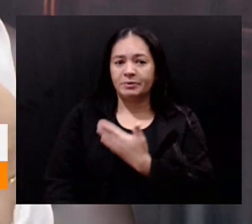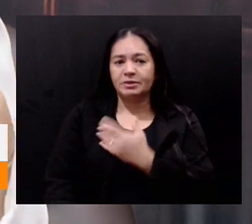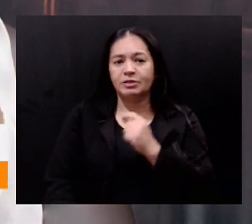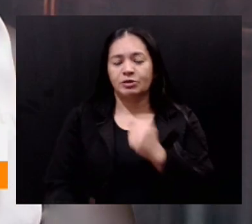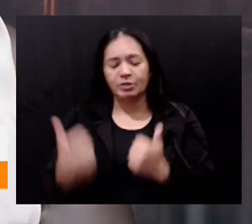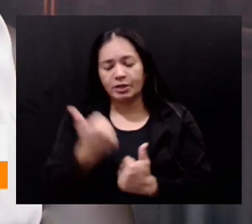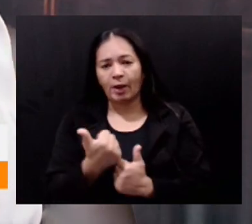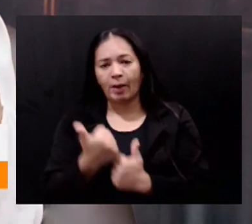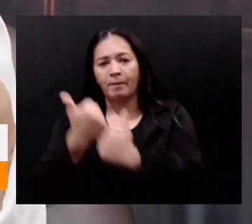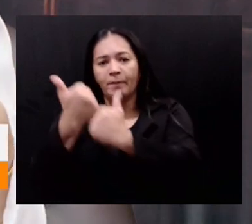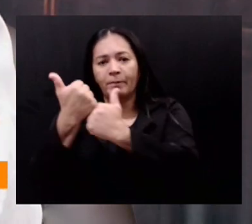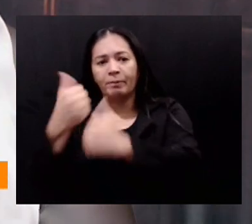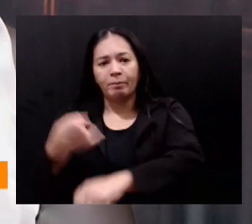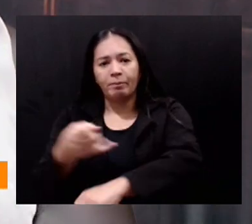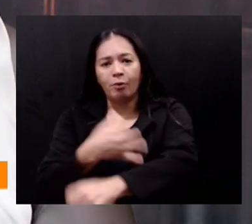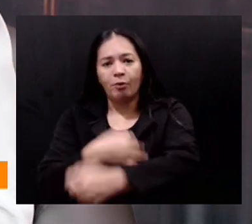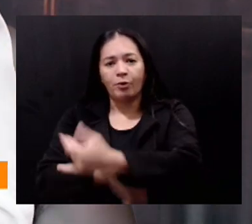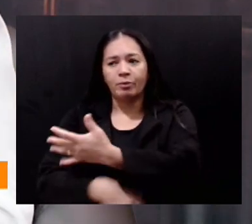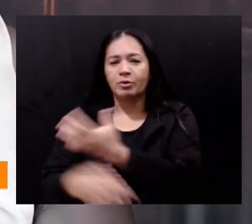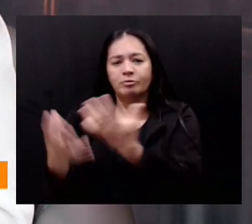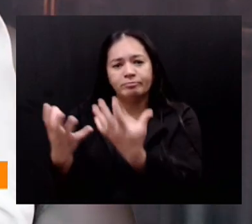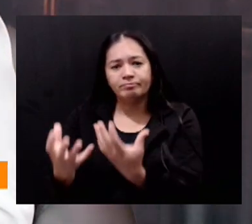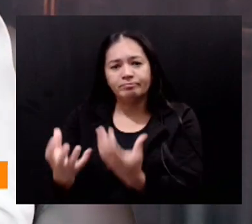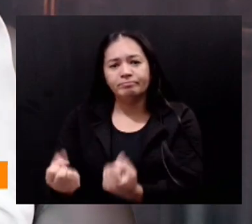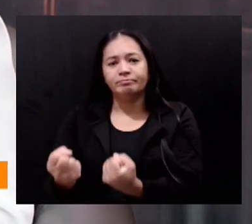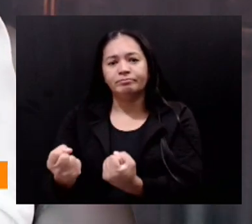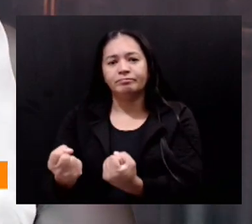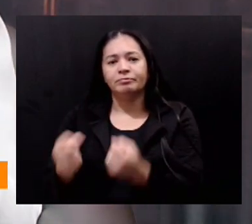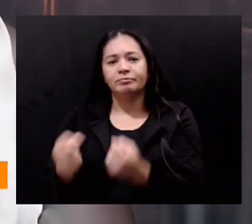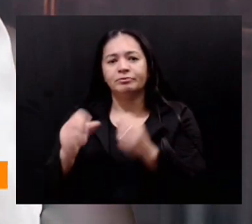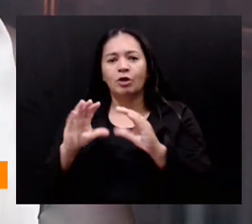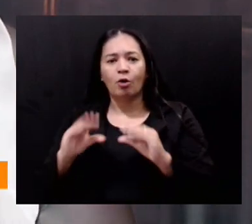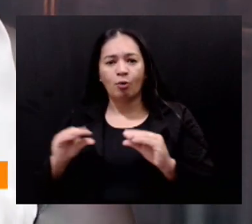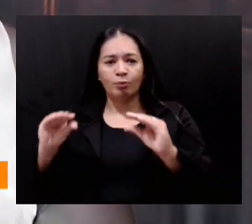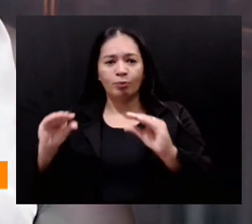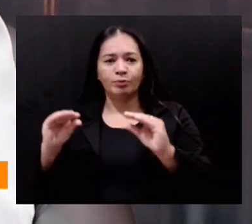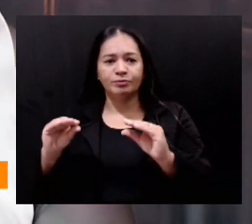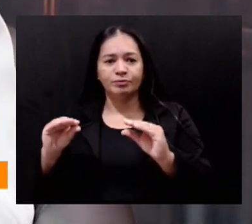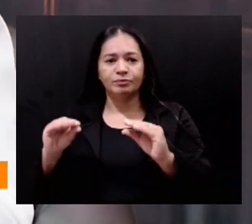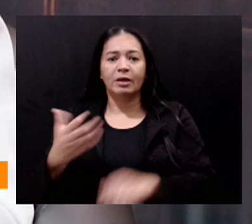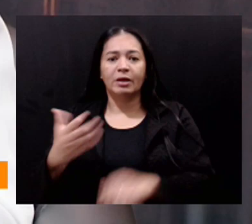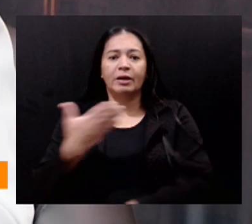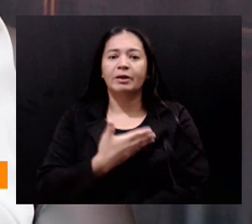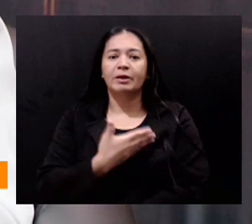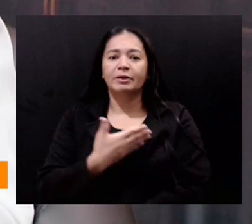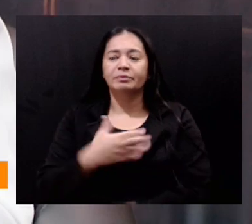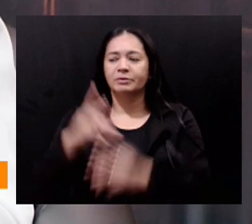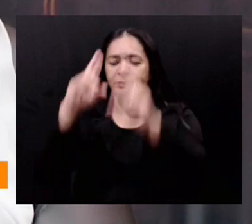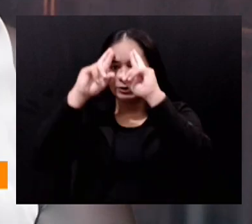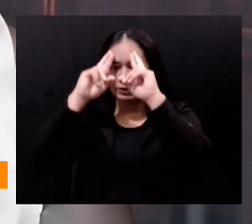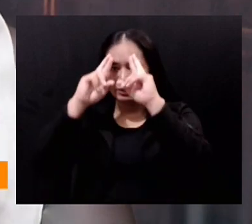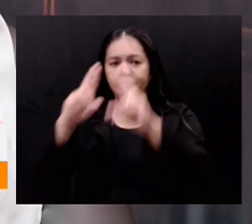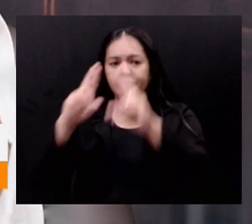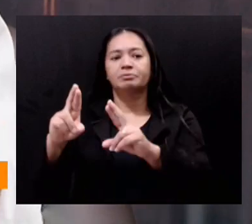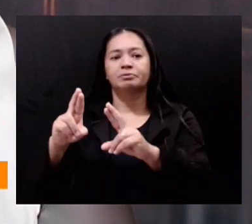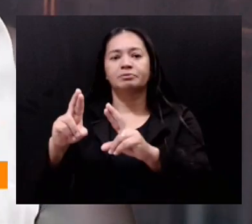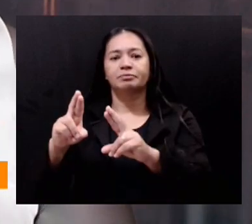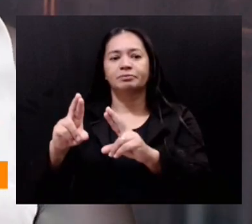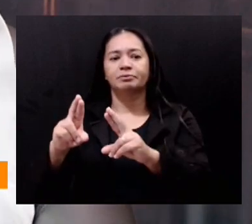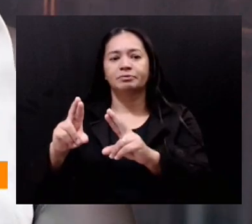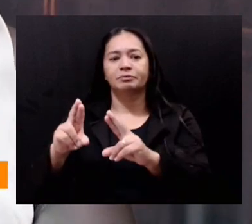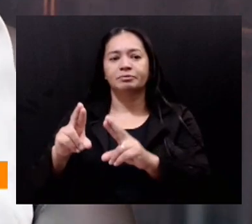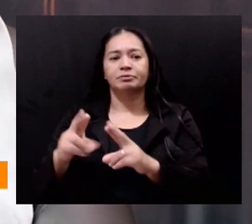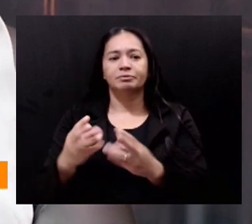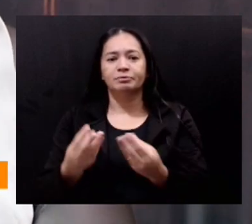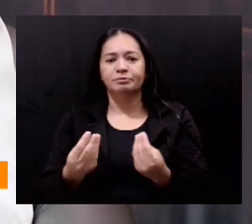que acolhe, que conforta, né, aquela amizade que tem o respeito, que passa ali uma